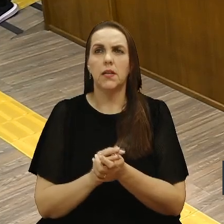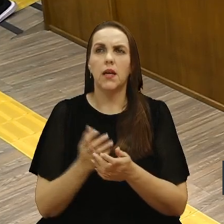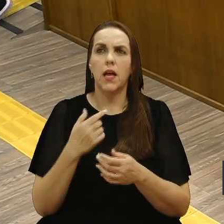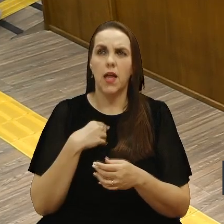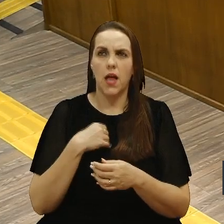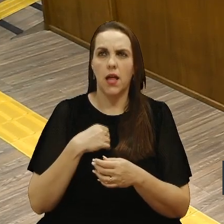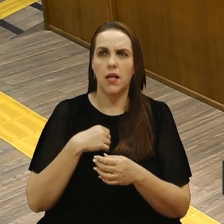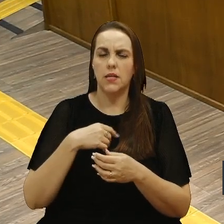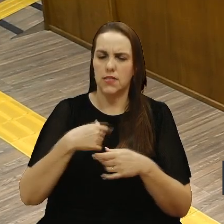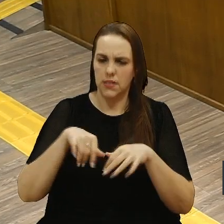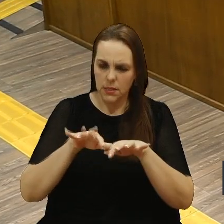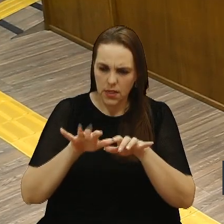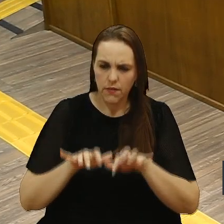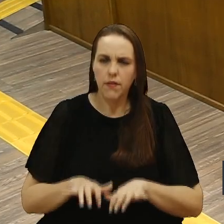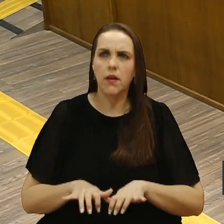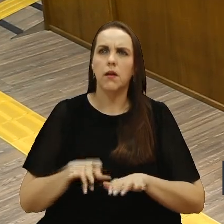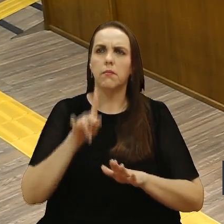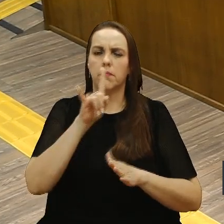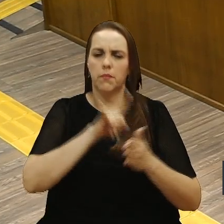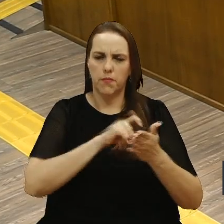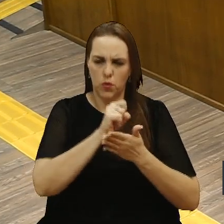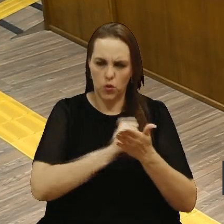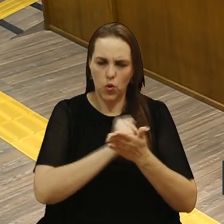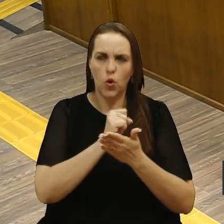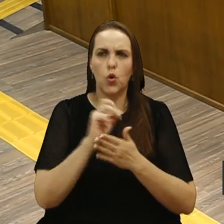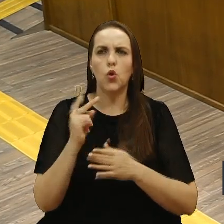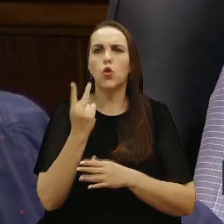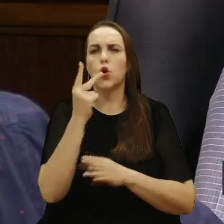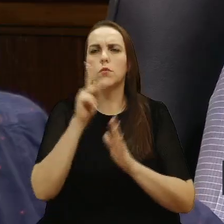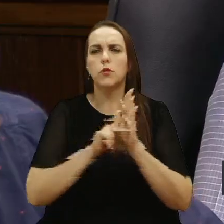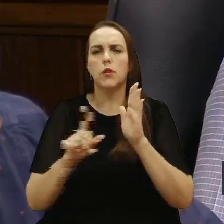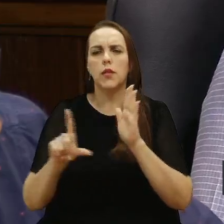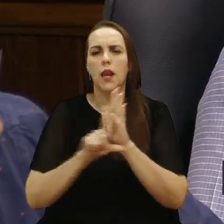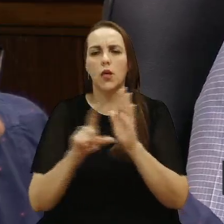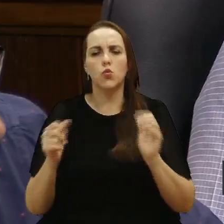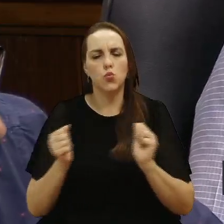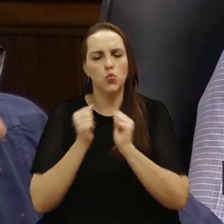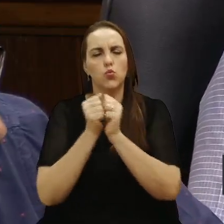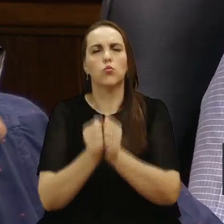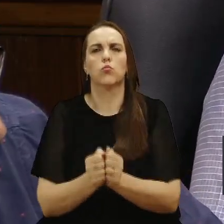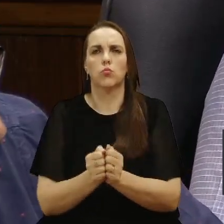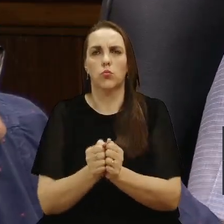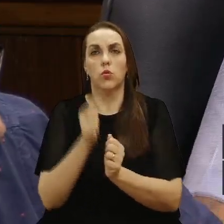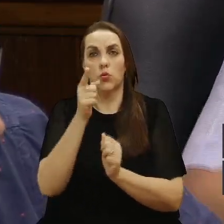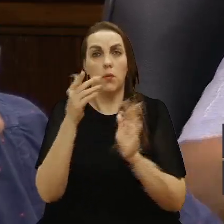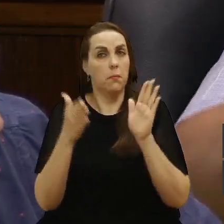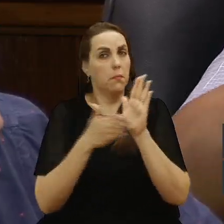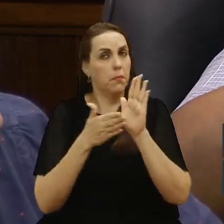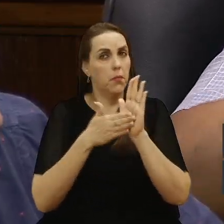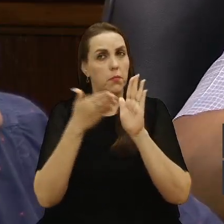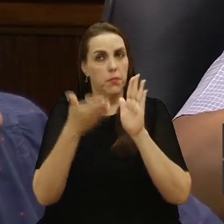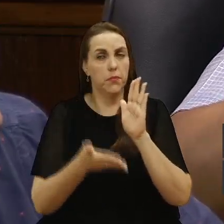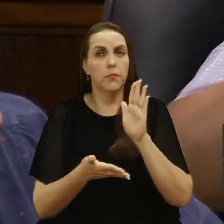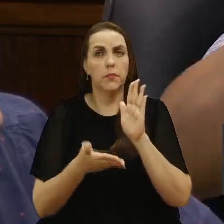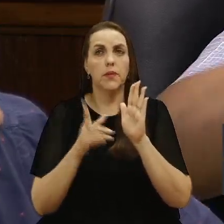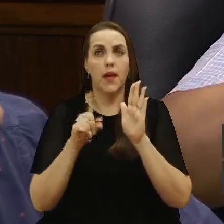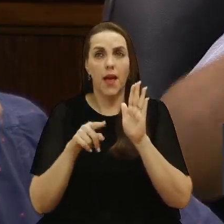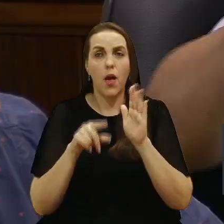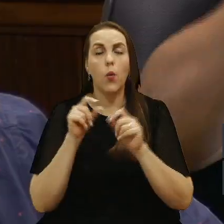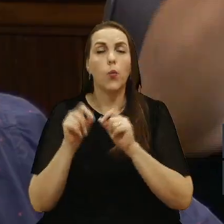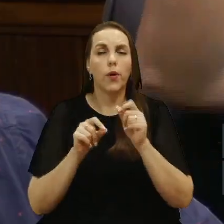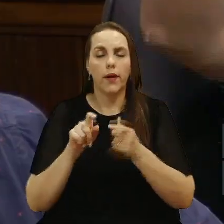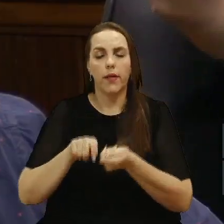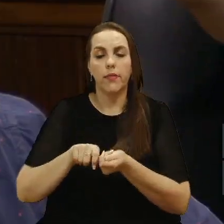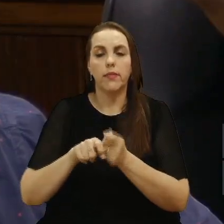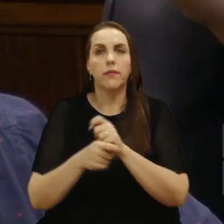e protocolamos 2 projetos de lei juntos. E o que a senhora propõe nesse projeto de lei é a